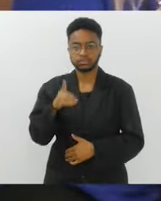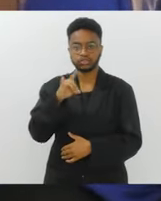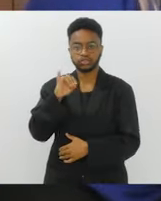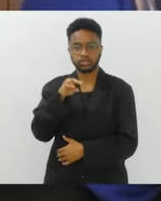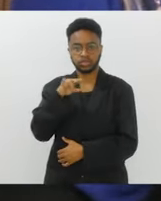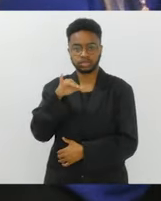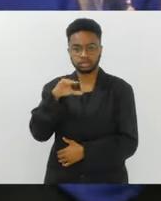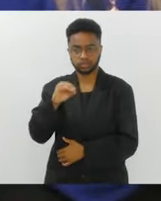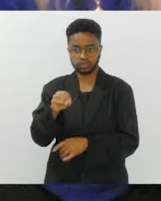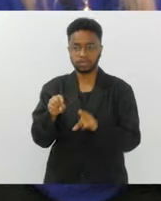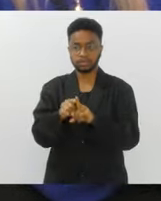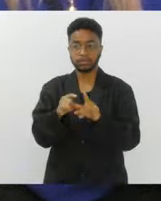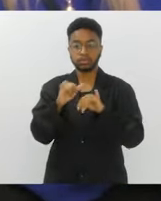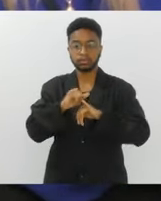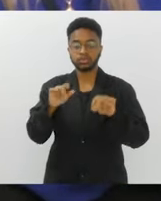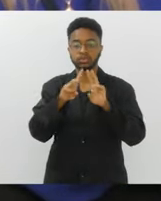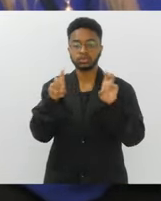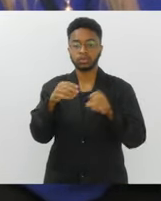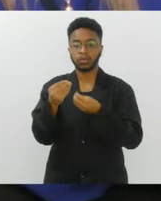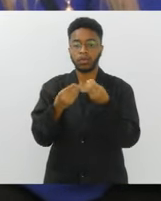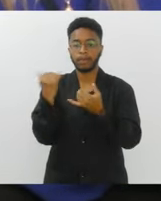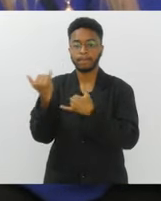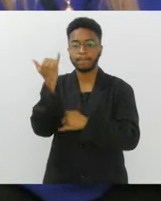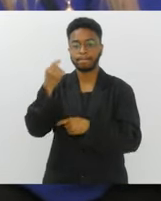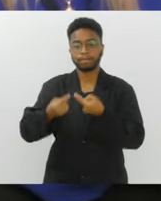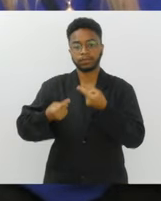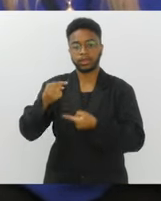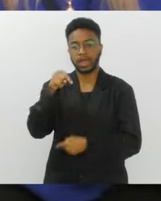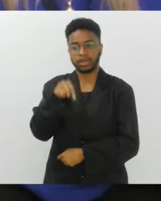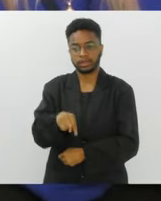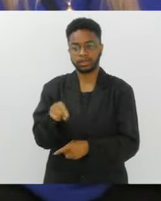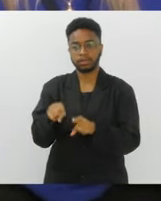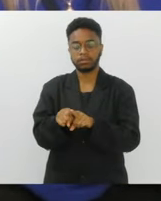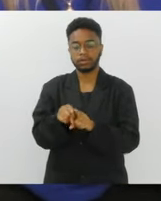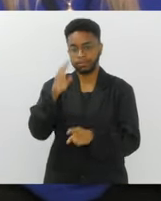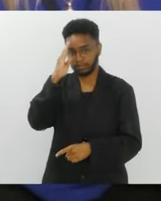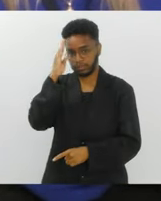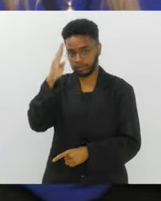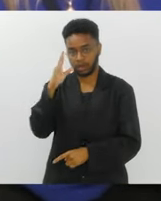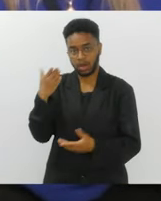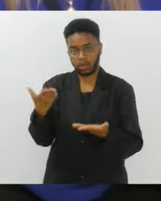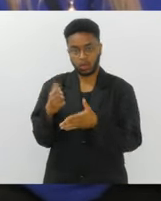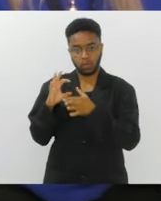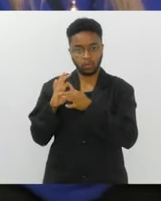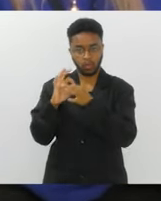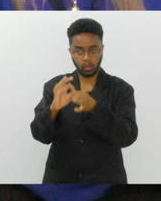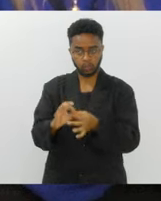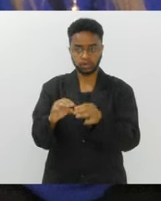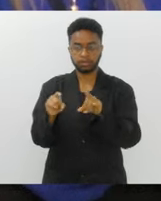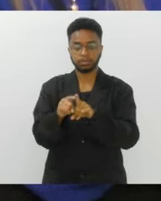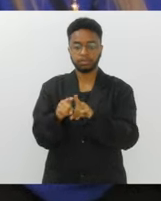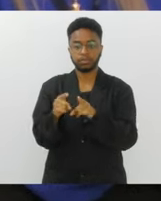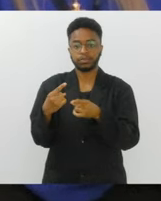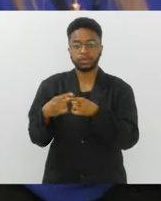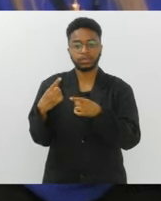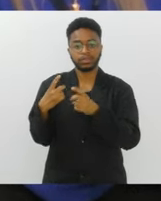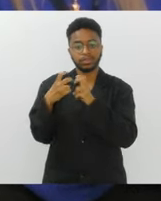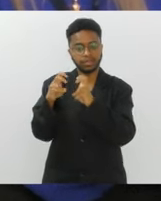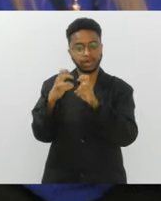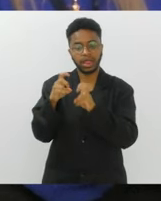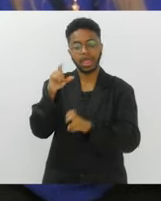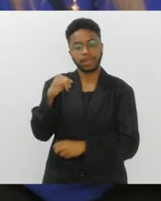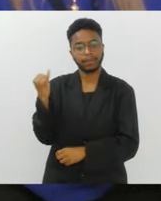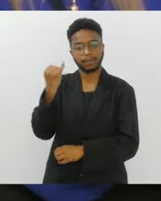Dionísio Lins, dizer sobre a importância de fazer esse debate aqui, né, principalmente nesse contexto. A Supervia ela é fundamental,